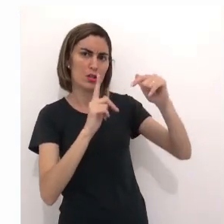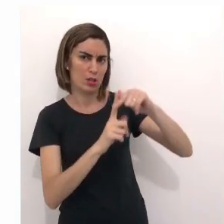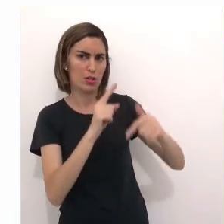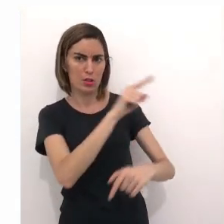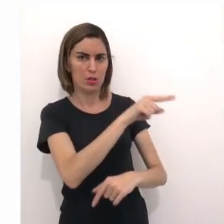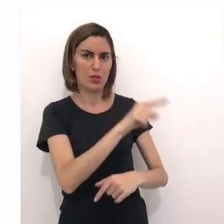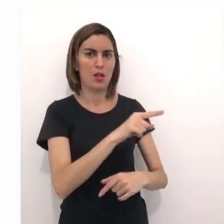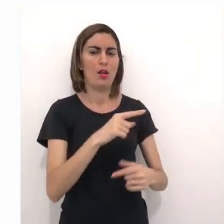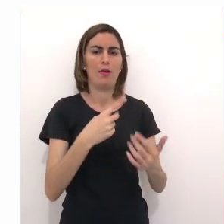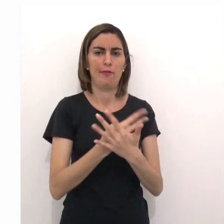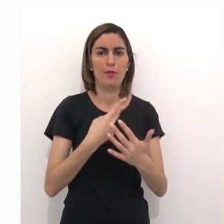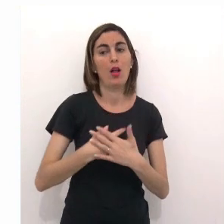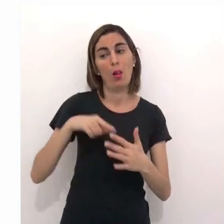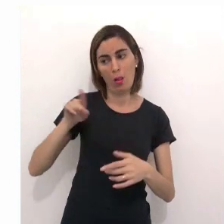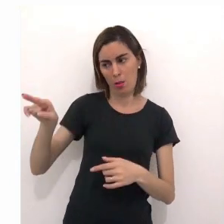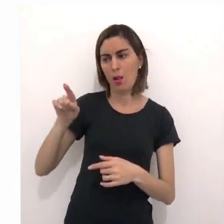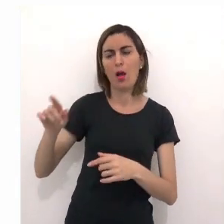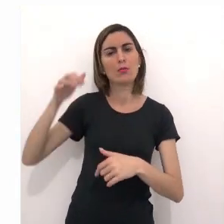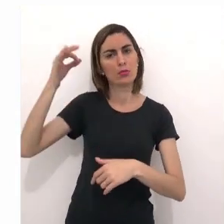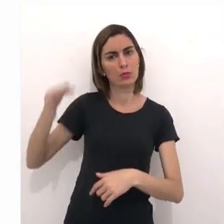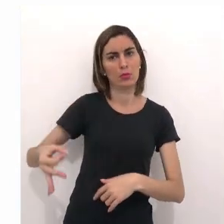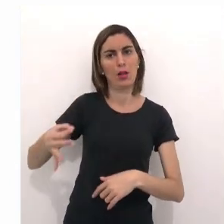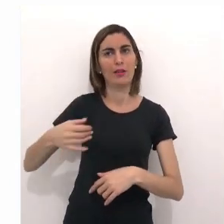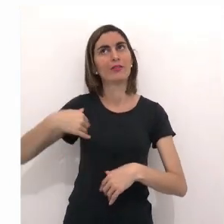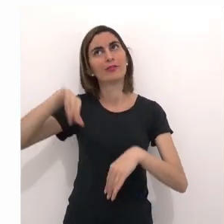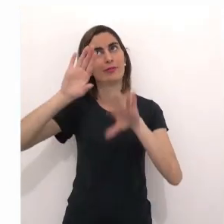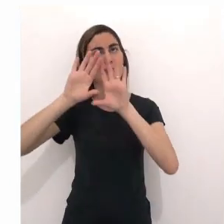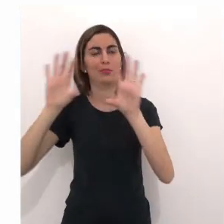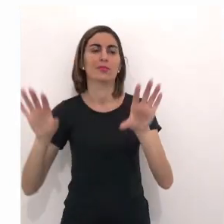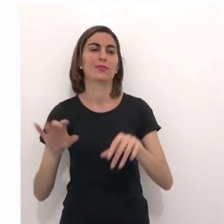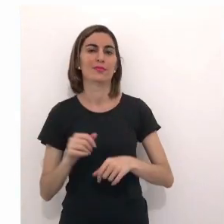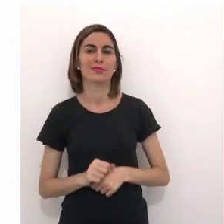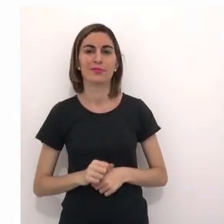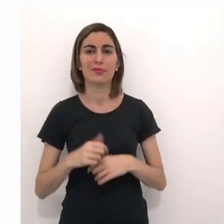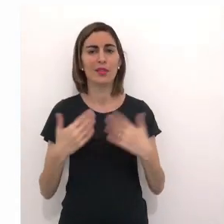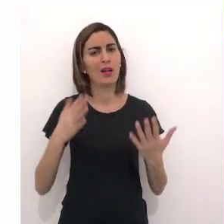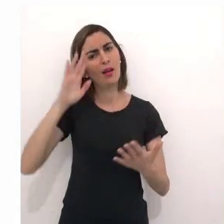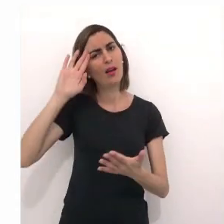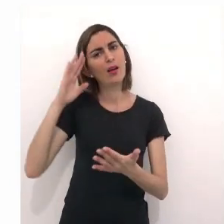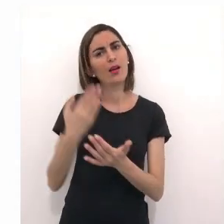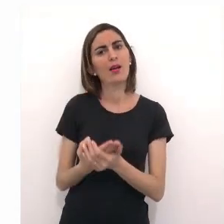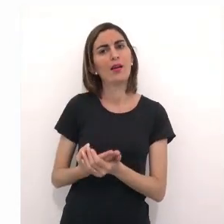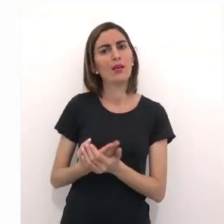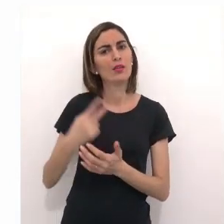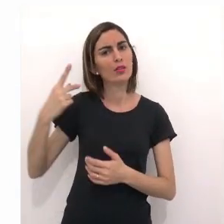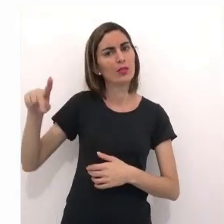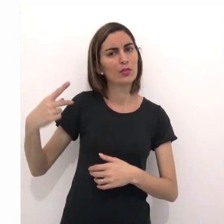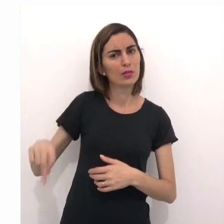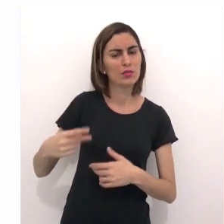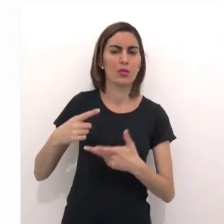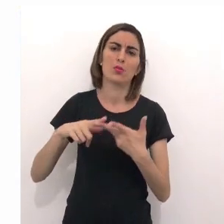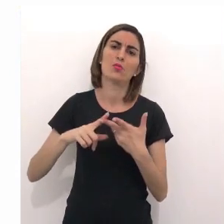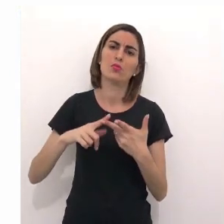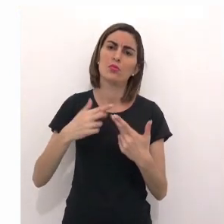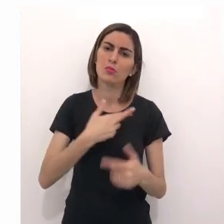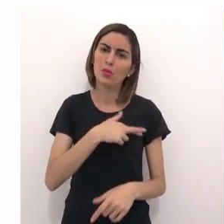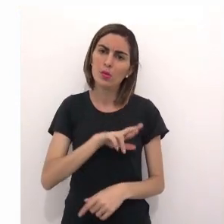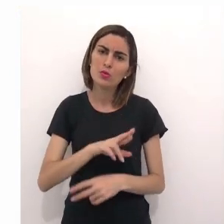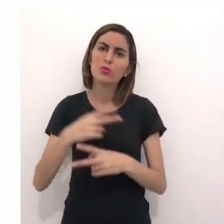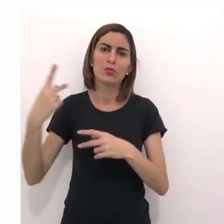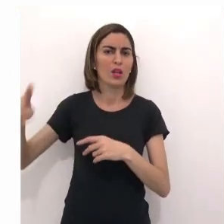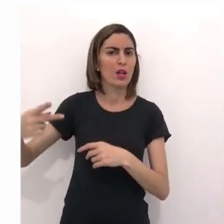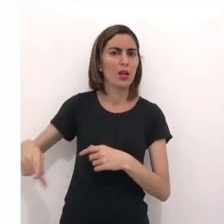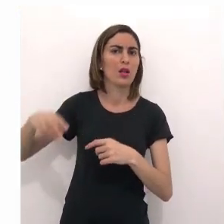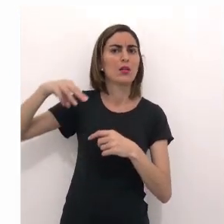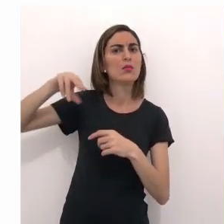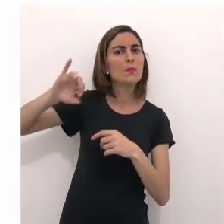a verdadeira santidade para ir ao céu. Porque eles acreditavam nos seus mitos, nos seus ritos, né? Então